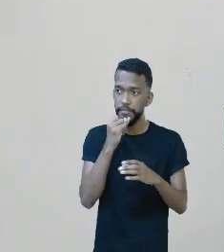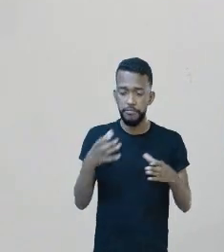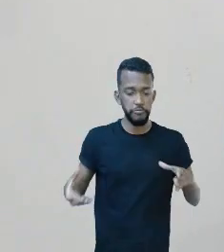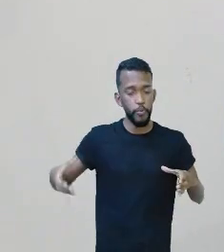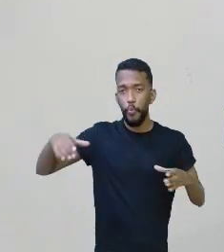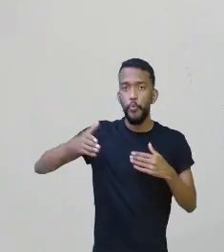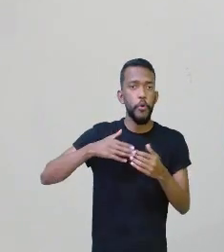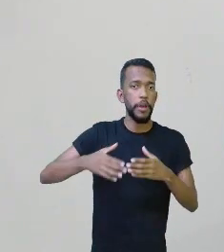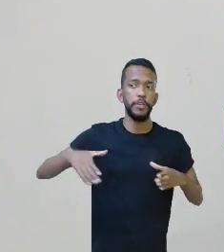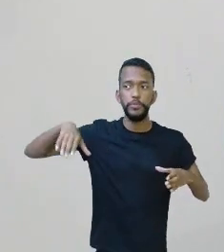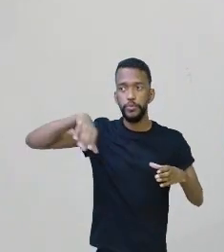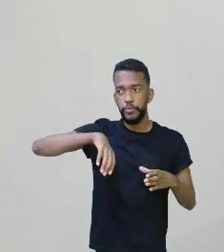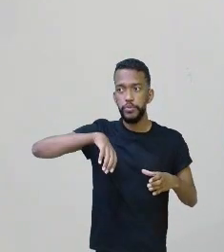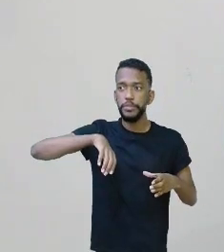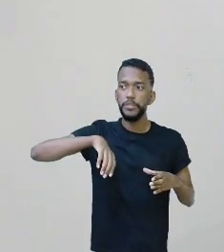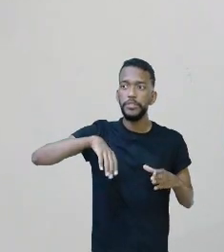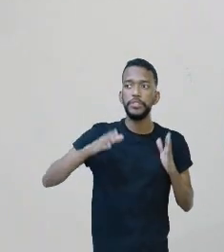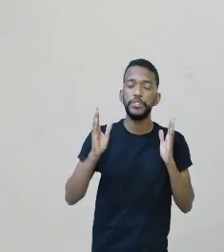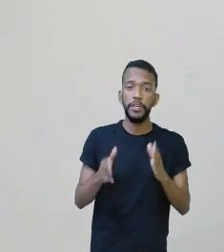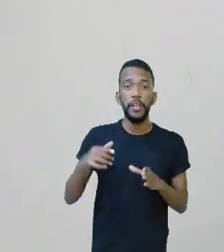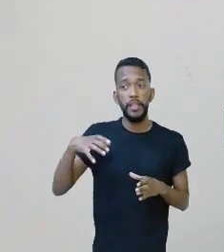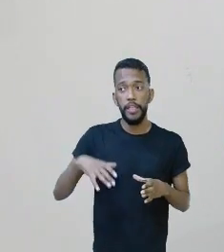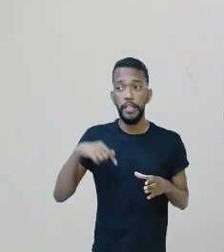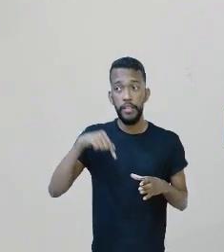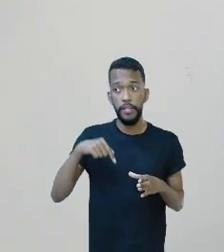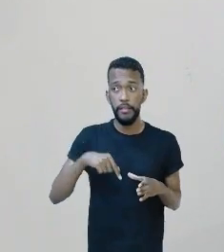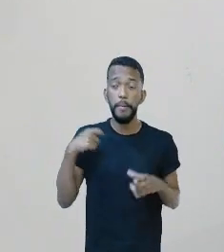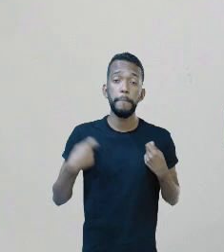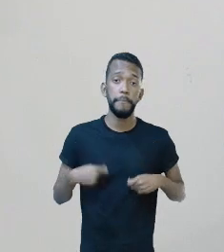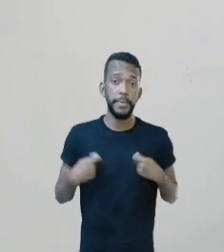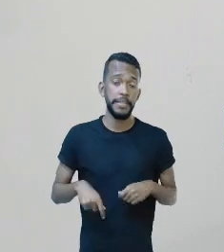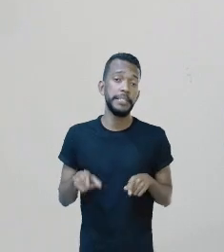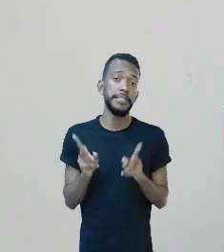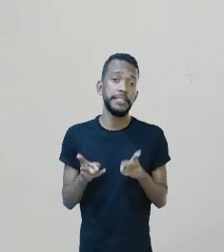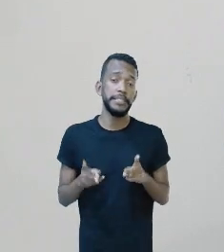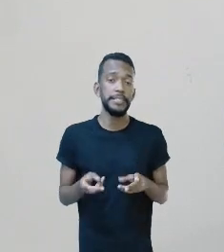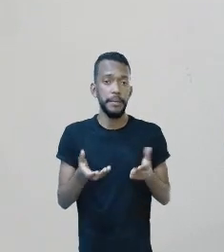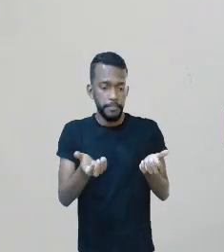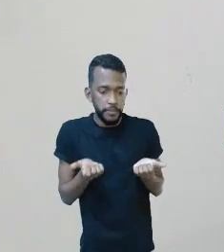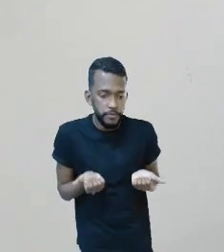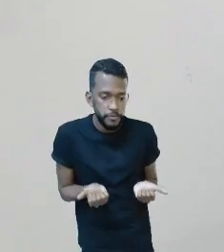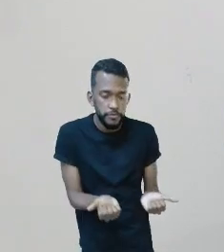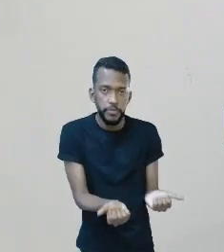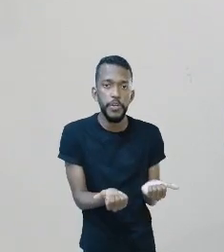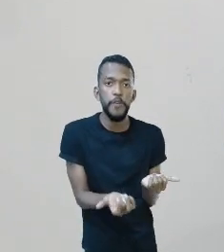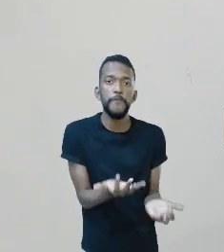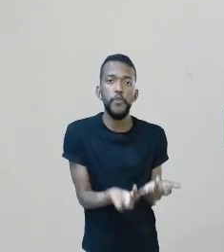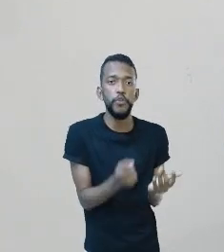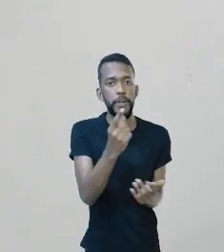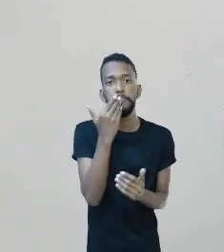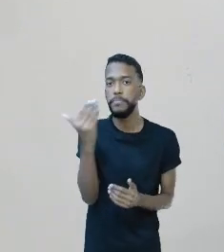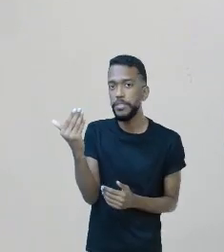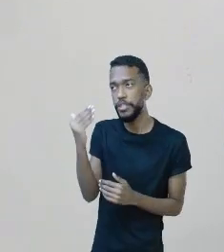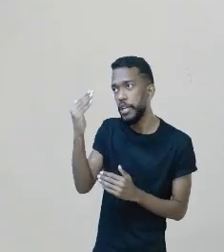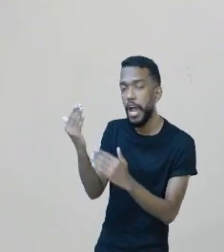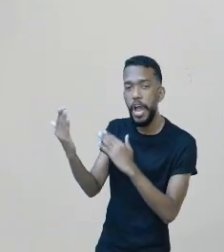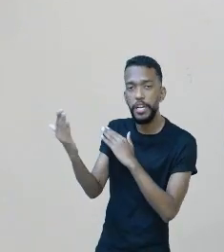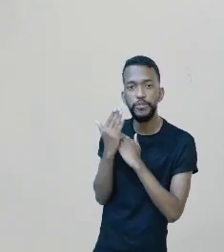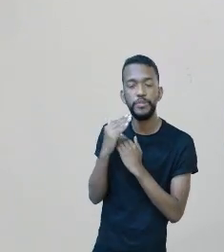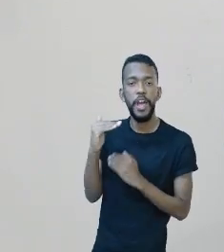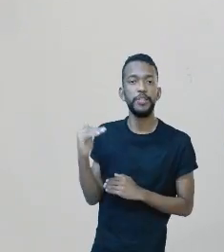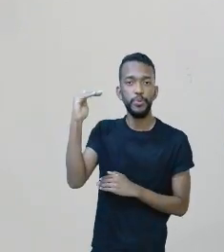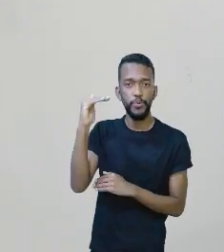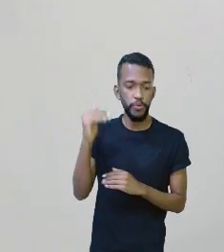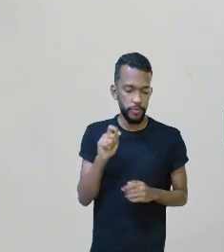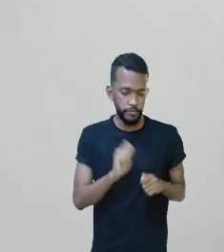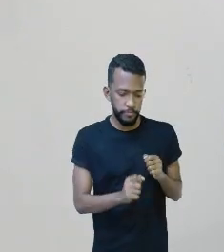você tiver na sua casa. Lembrando que essa receita, ela precisa de forno. Aí você vai pedir ajuda a um adulto para ligar